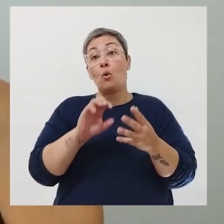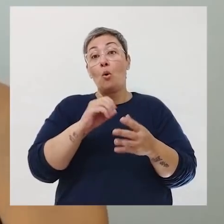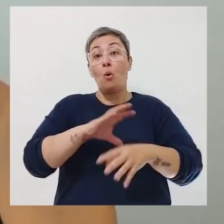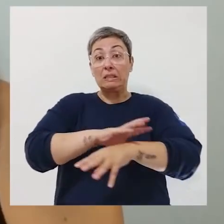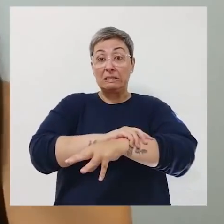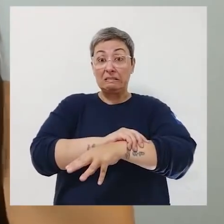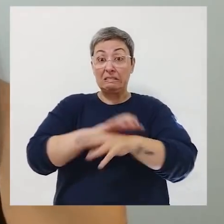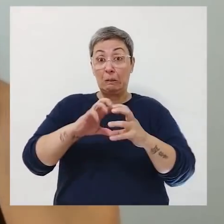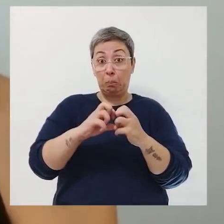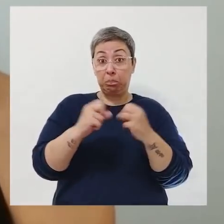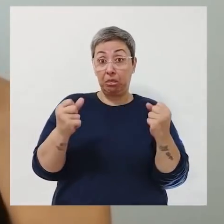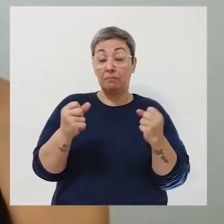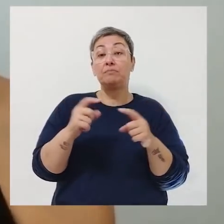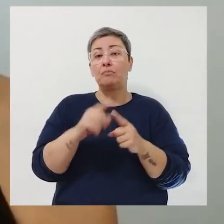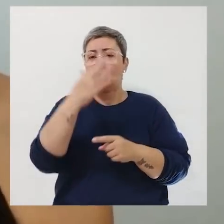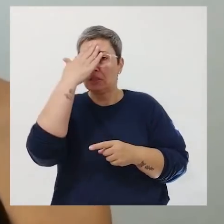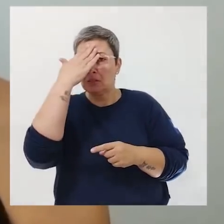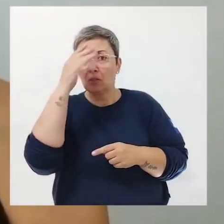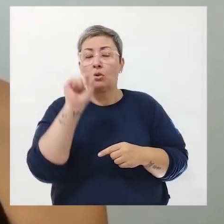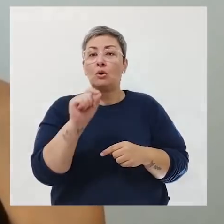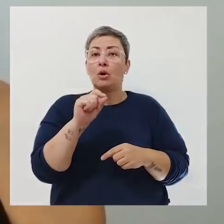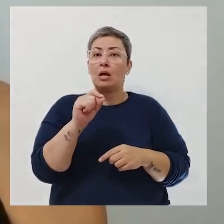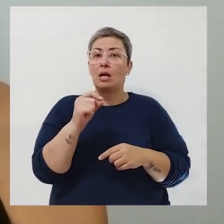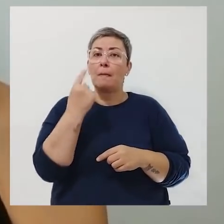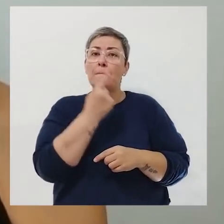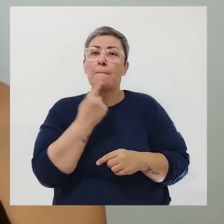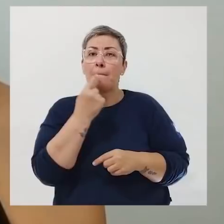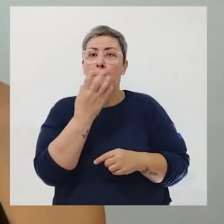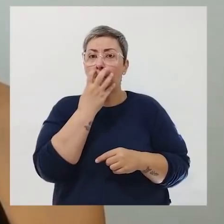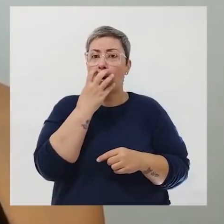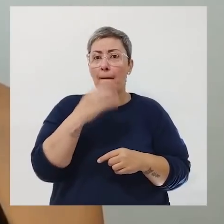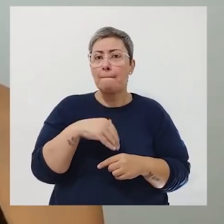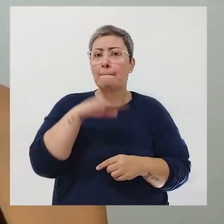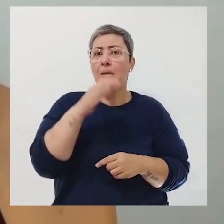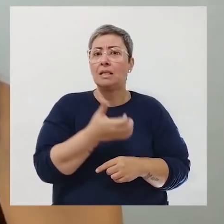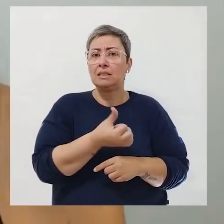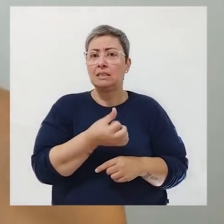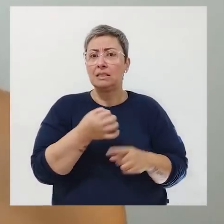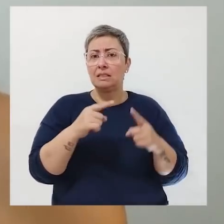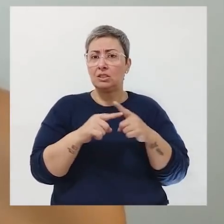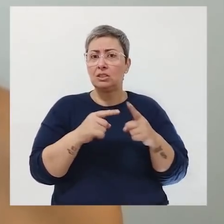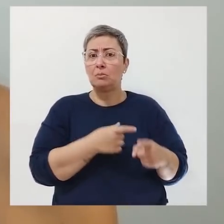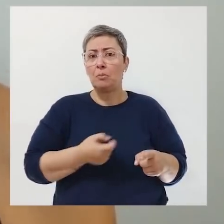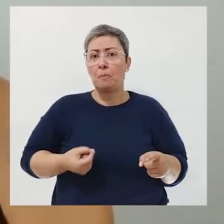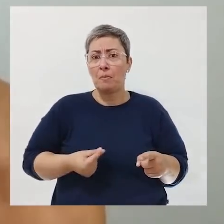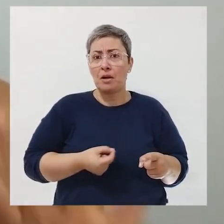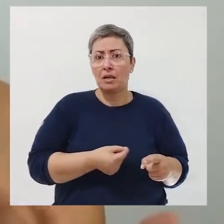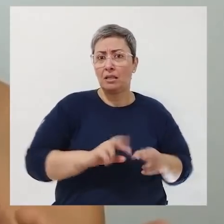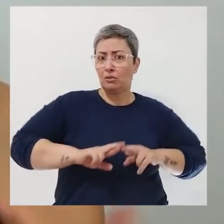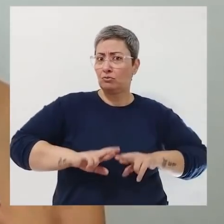ainda o esmagamento. E você sabia que a boca dos cães possui mais de 60 tipos de